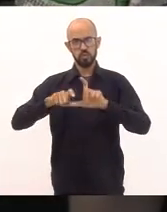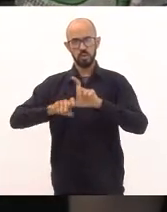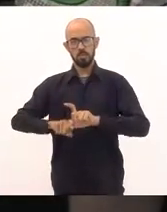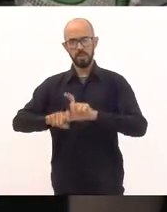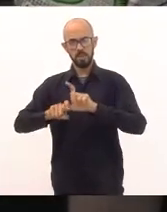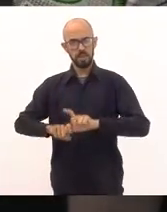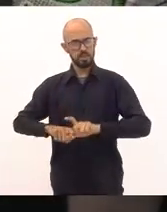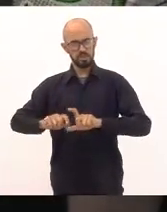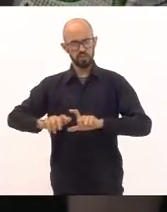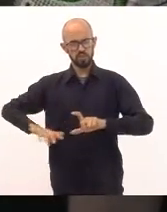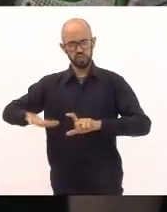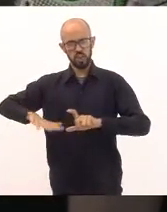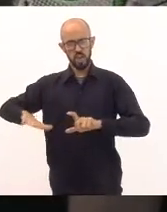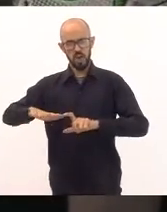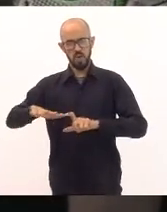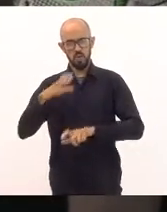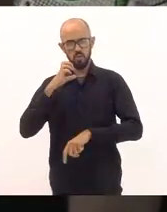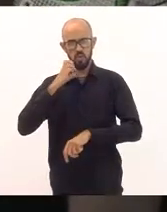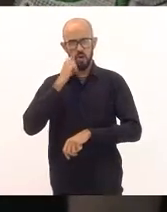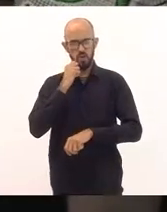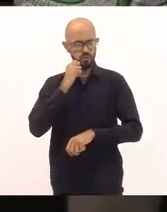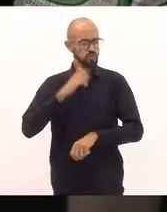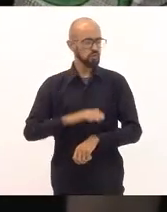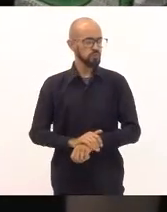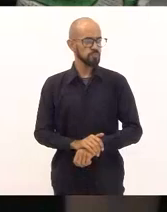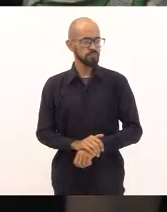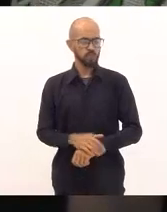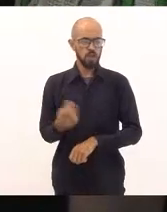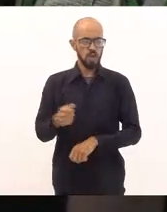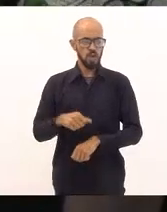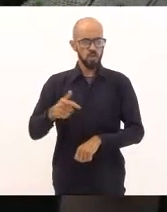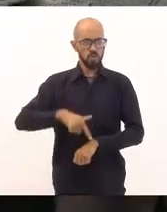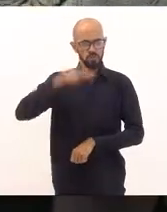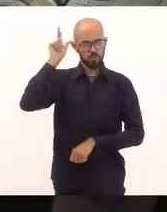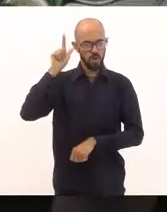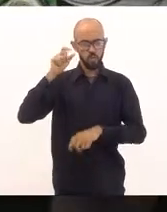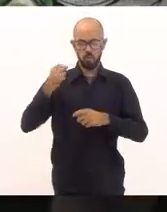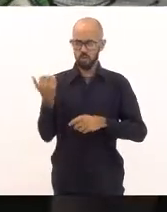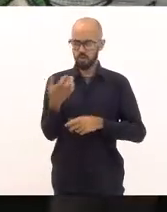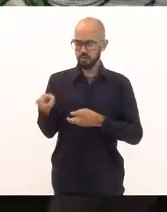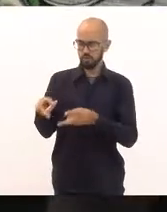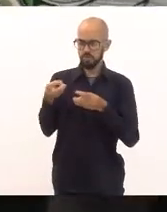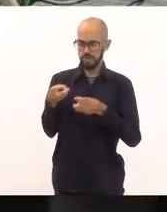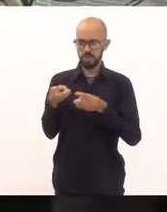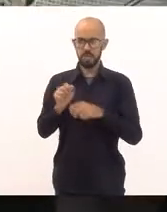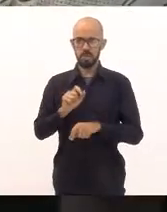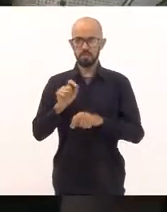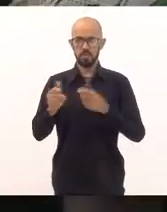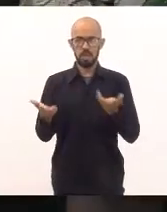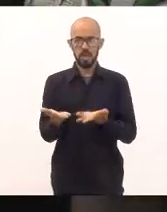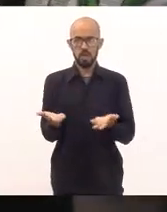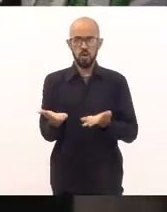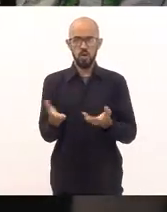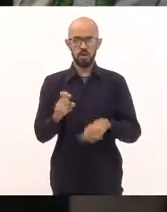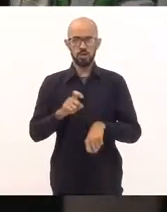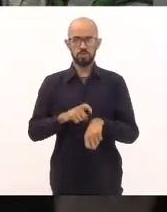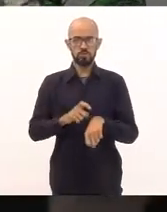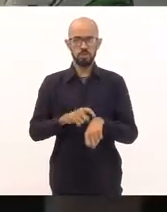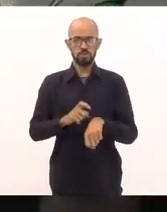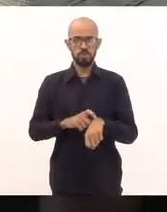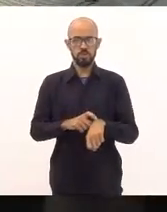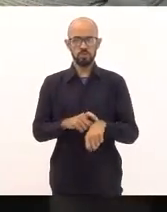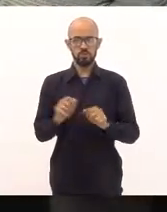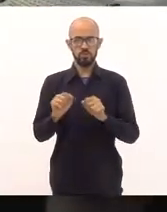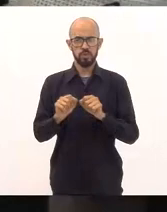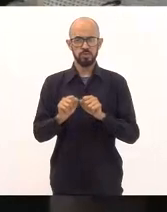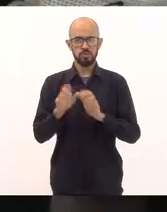dependentes. Presidente Guspalgo, quando a gente observa que agora, nesse momento em que fazemos